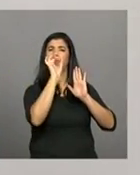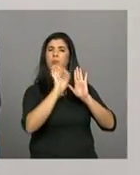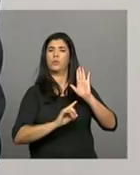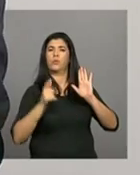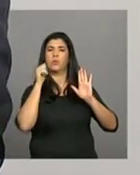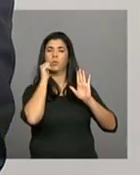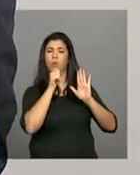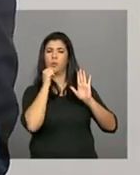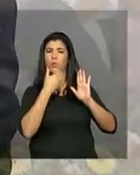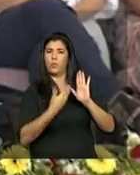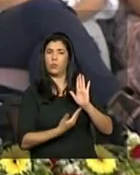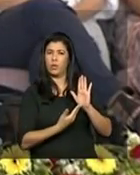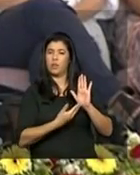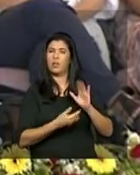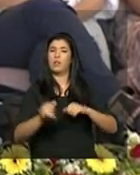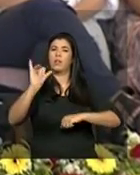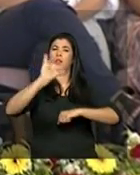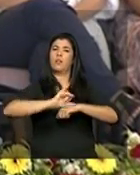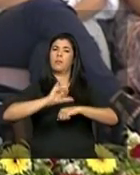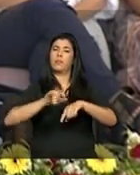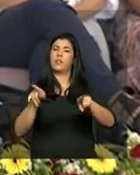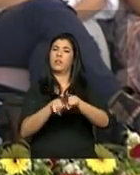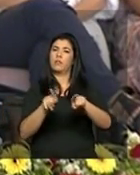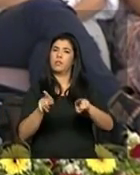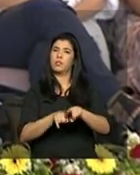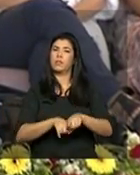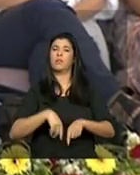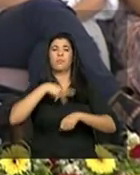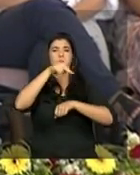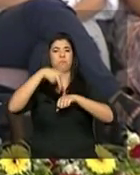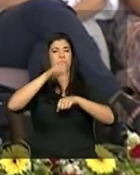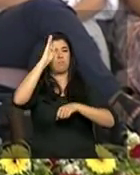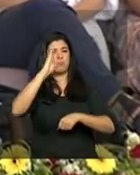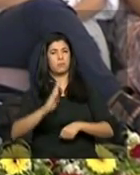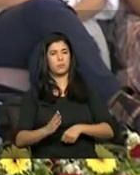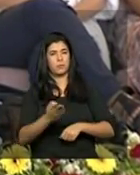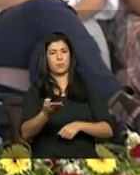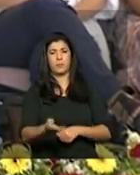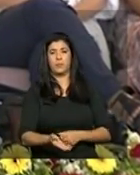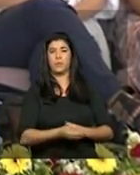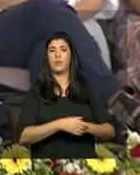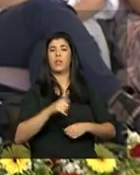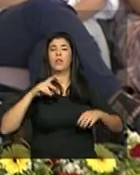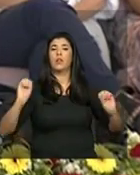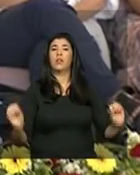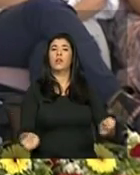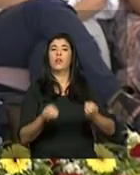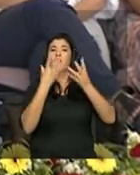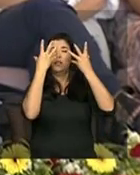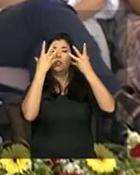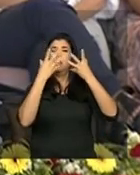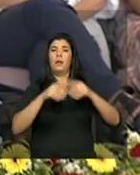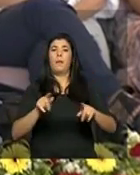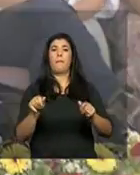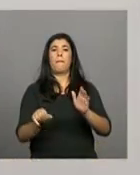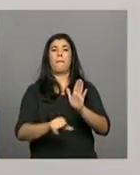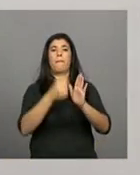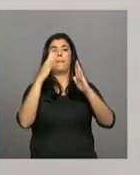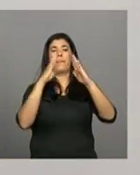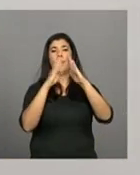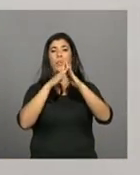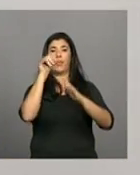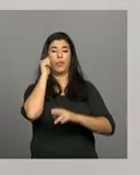das mulheres da nossa capital e da nossa querida nação brasileira. A inauguração da primeira Casa da Mulher